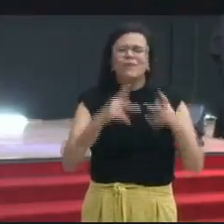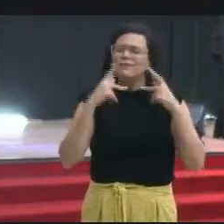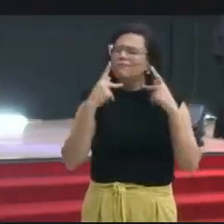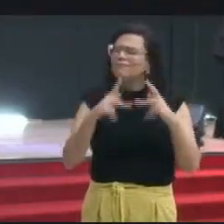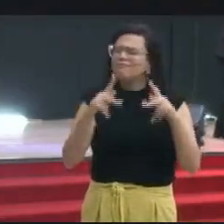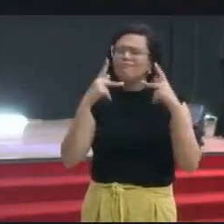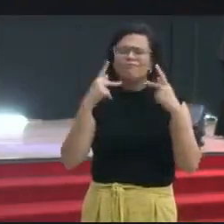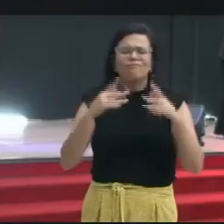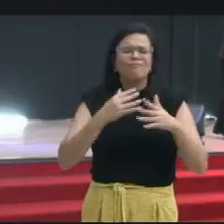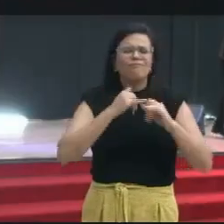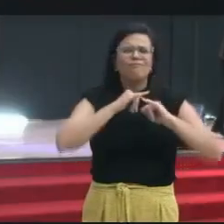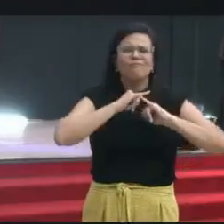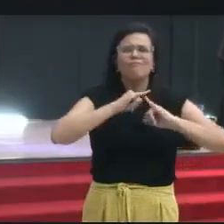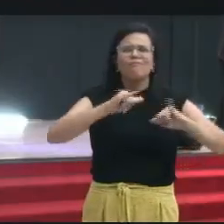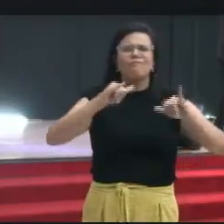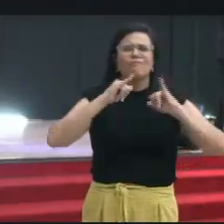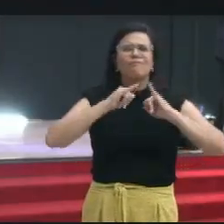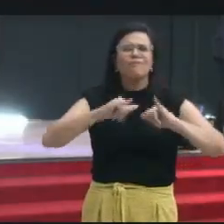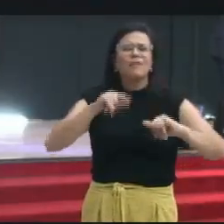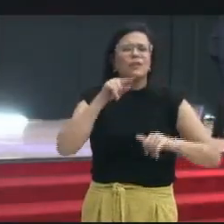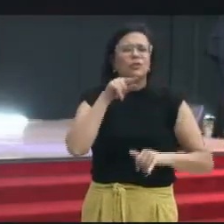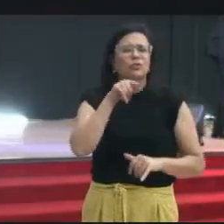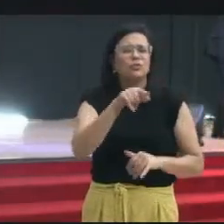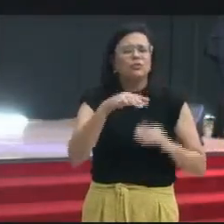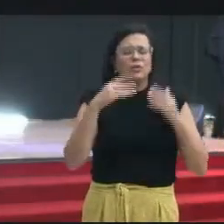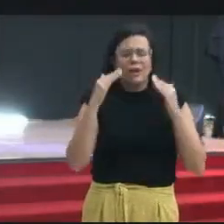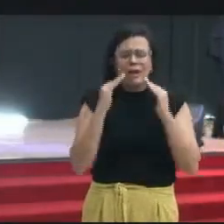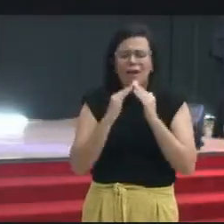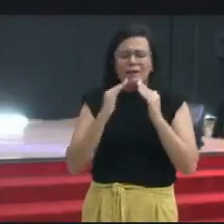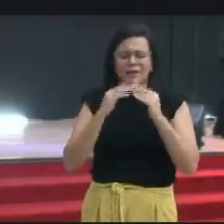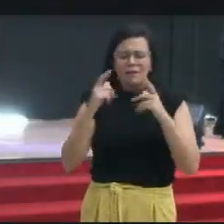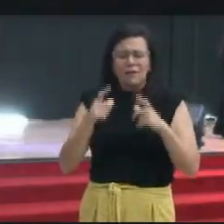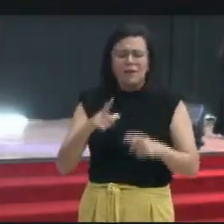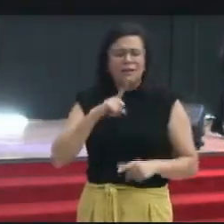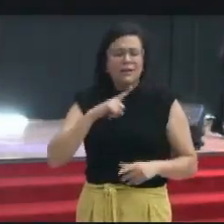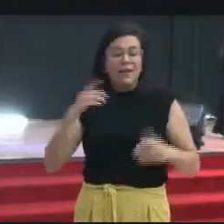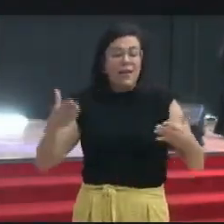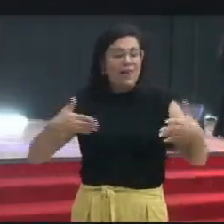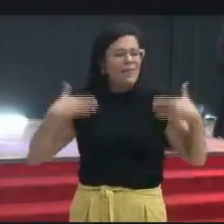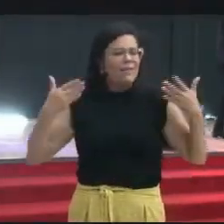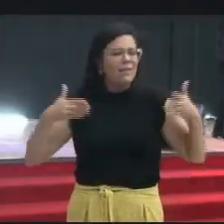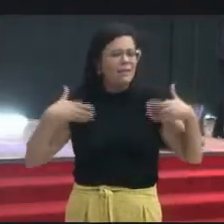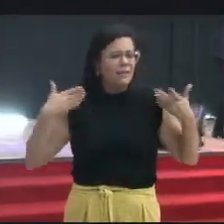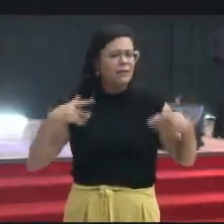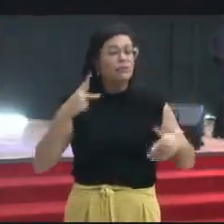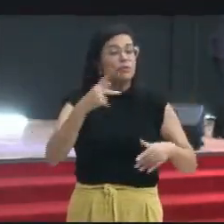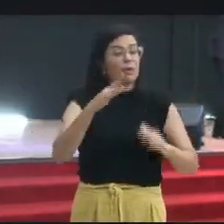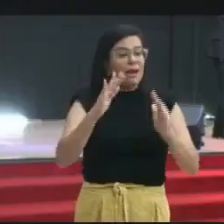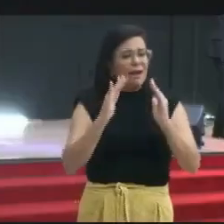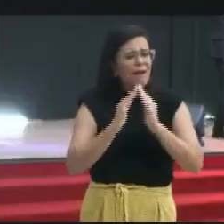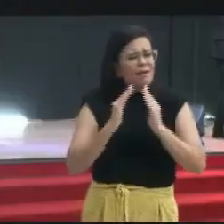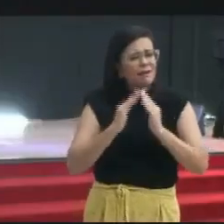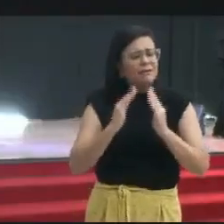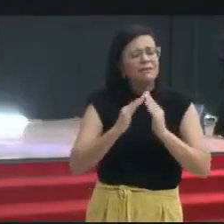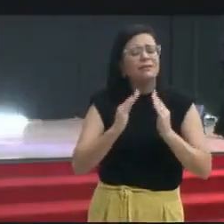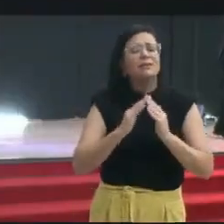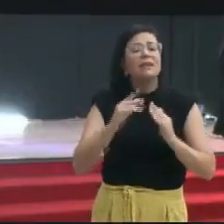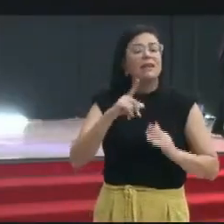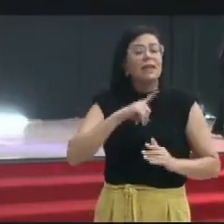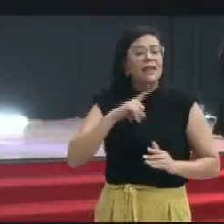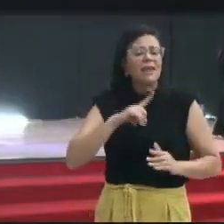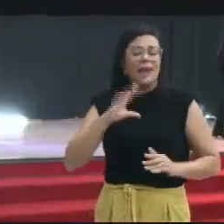será um lugar de milagres, a sua casa será um lugar de alegria, a sua casa será um lugar